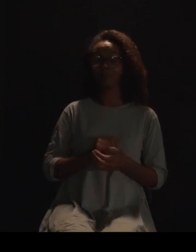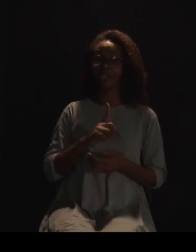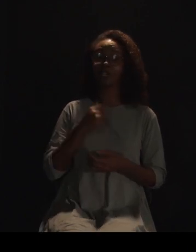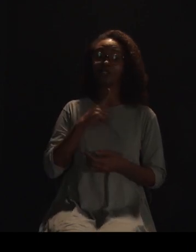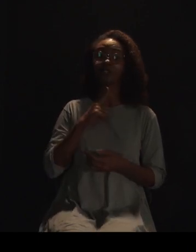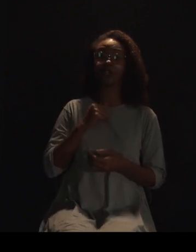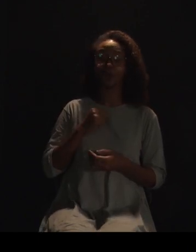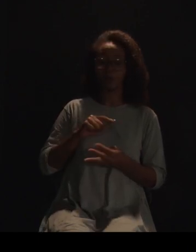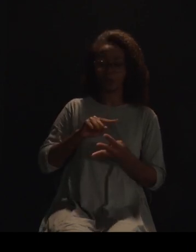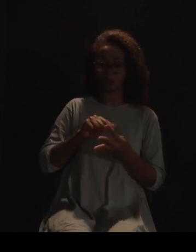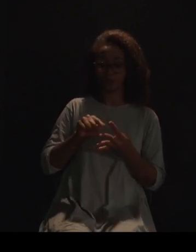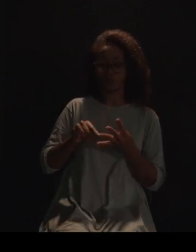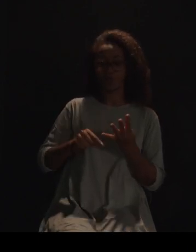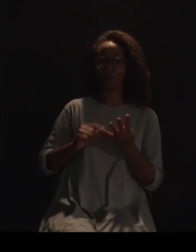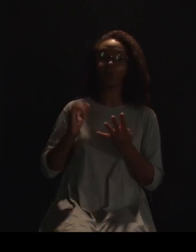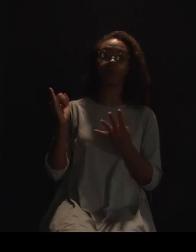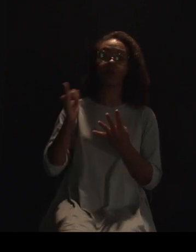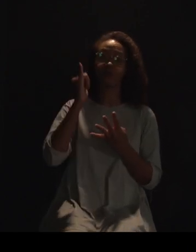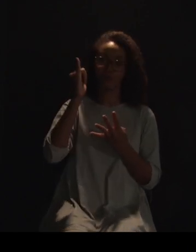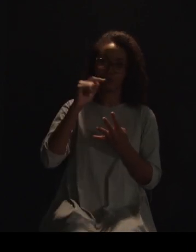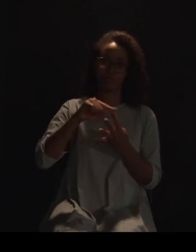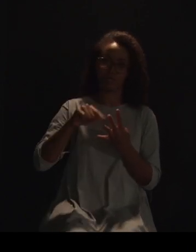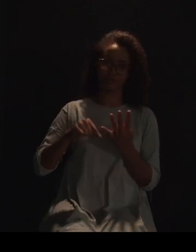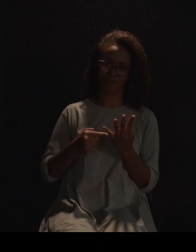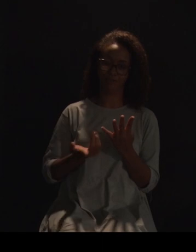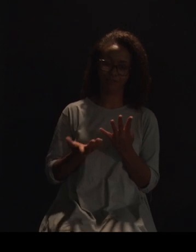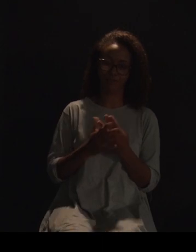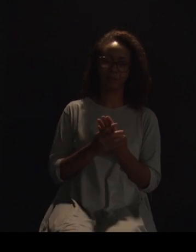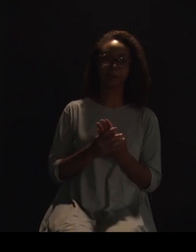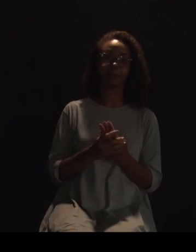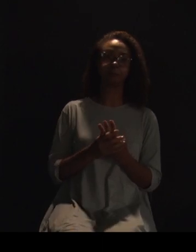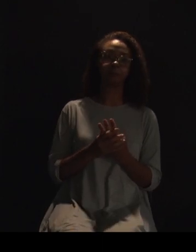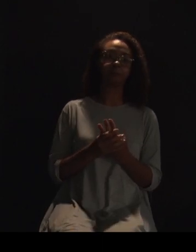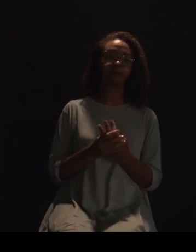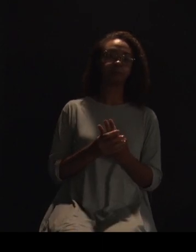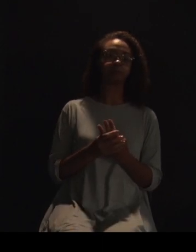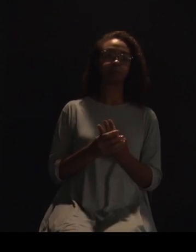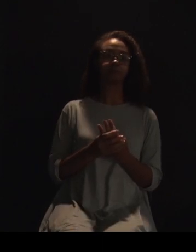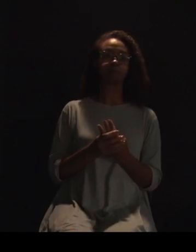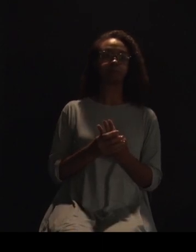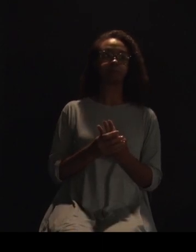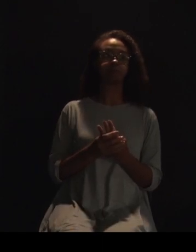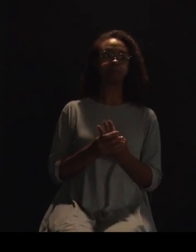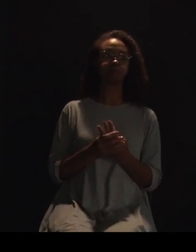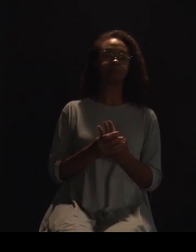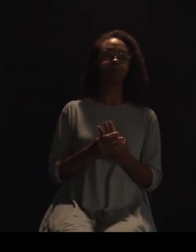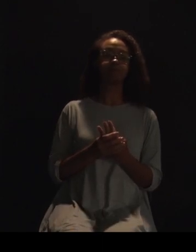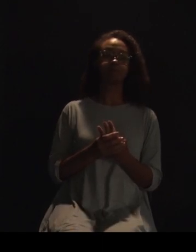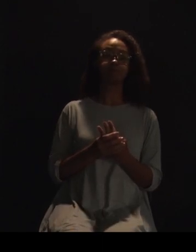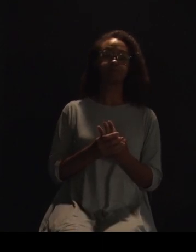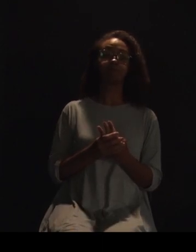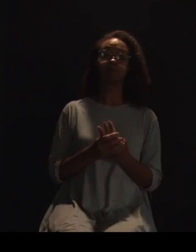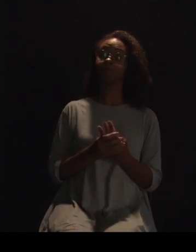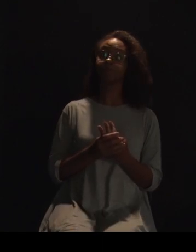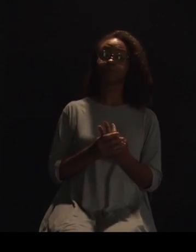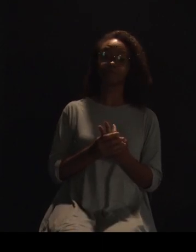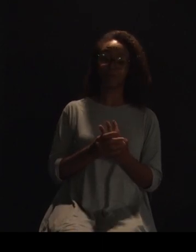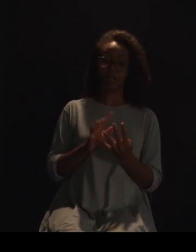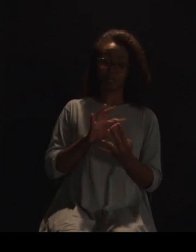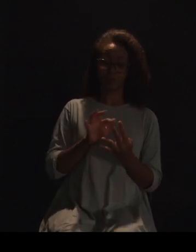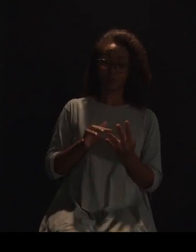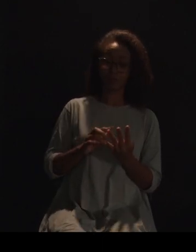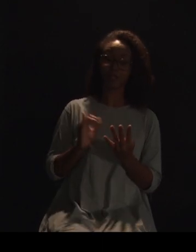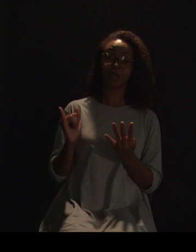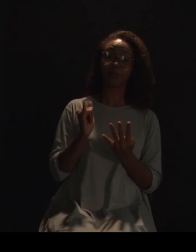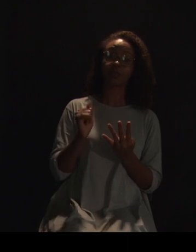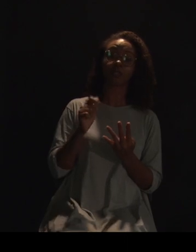importantes assim né a gente também tem é ela se conecta com esse mundo espiritual a partir